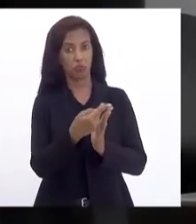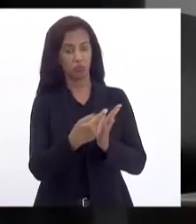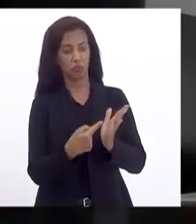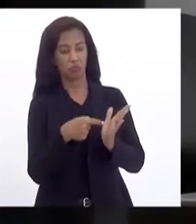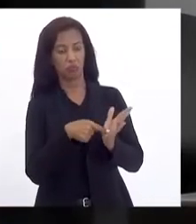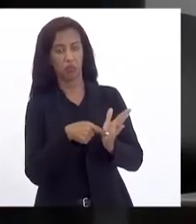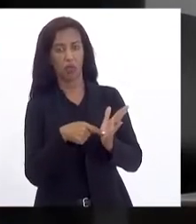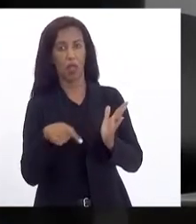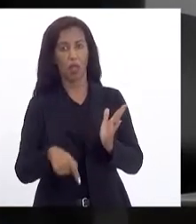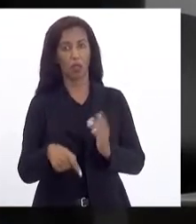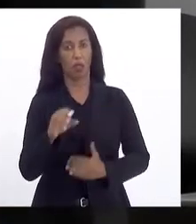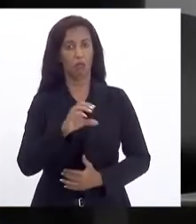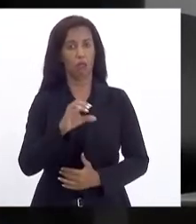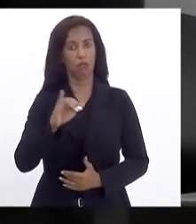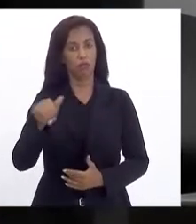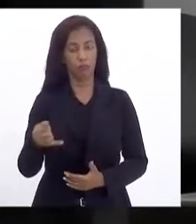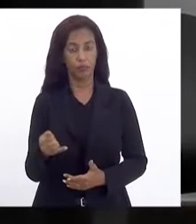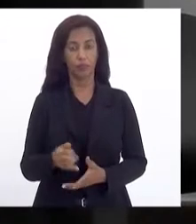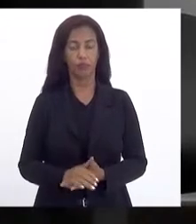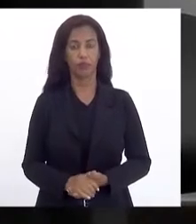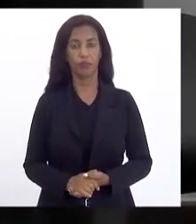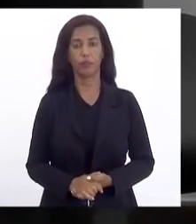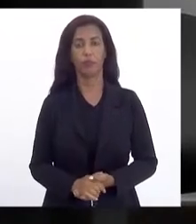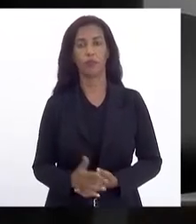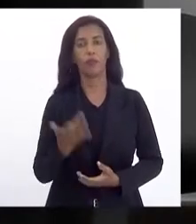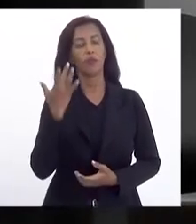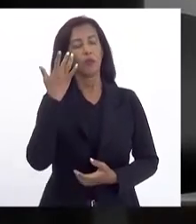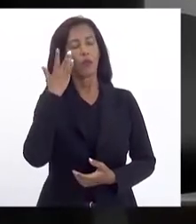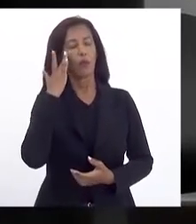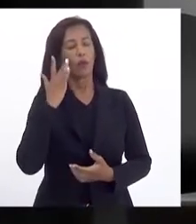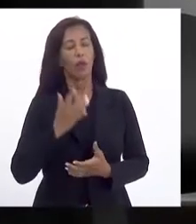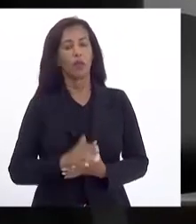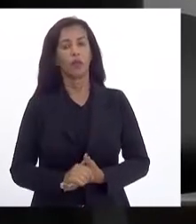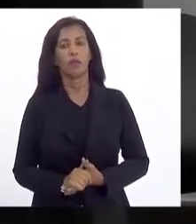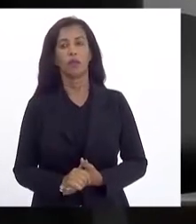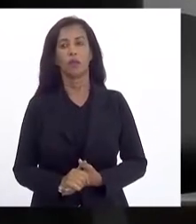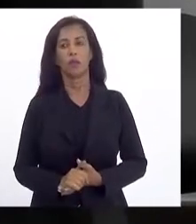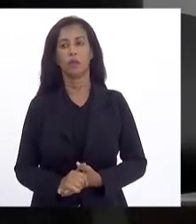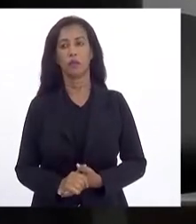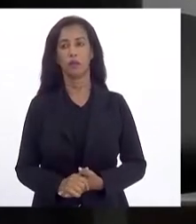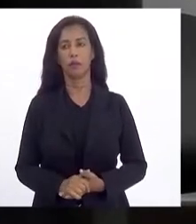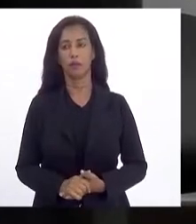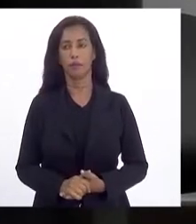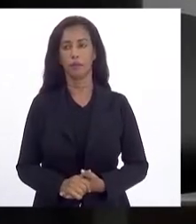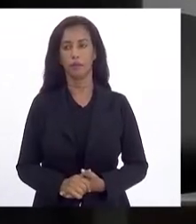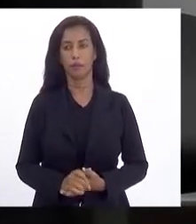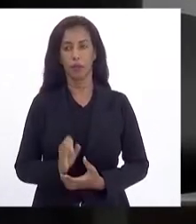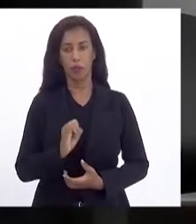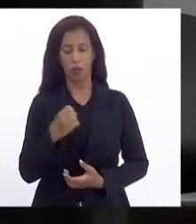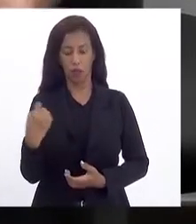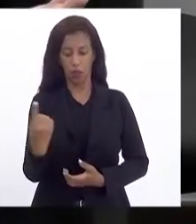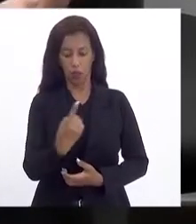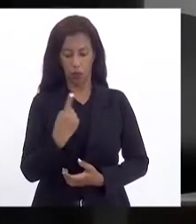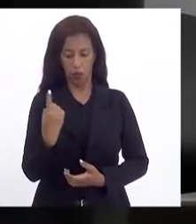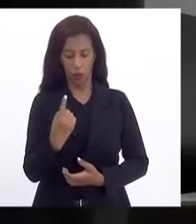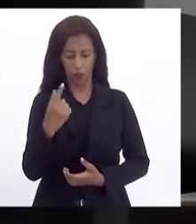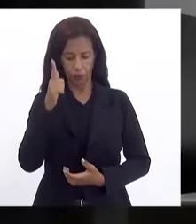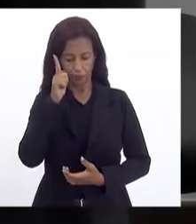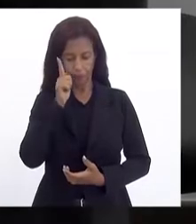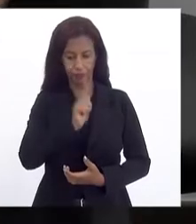aqui na CCJ. Eu acho que, né, se nós